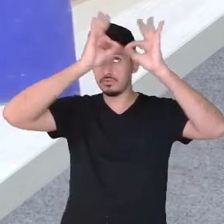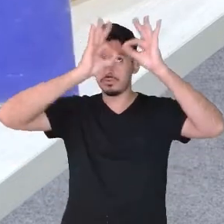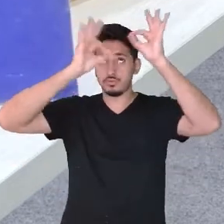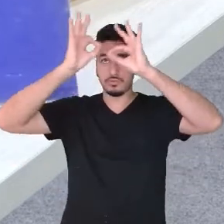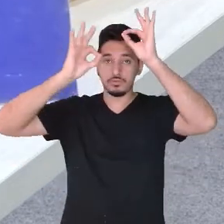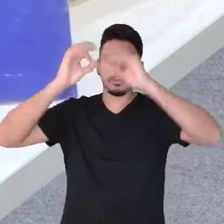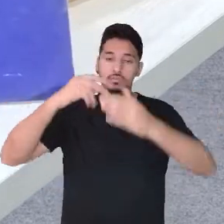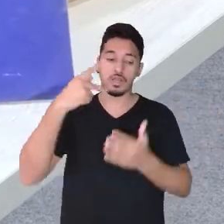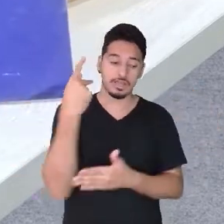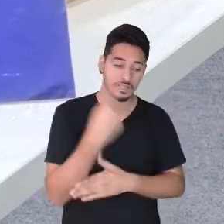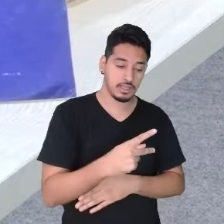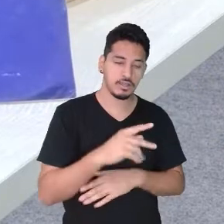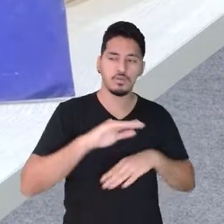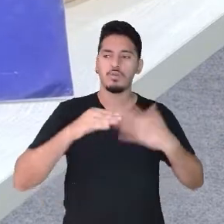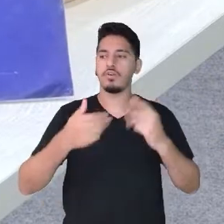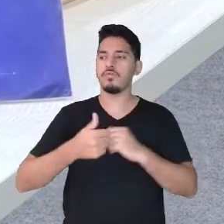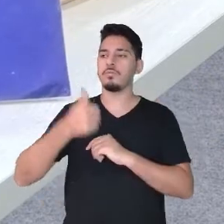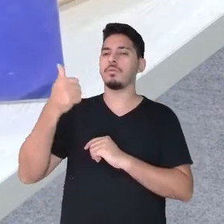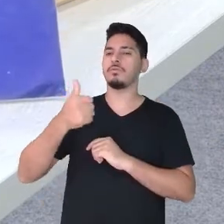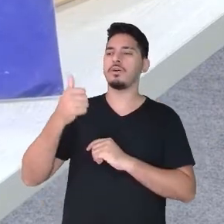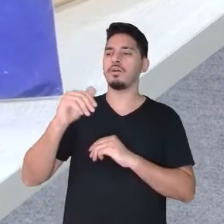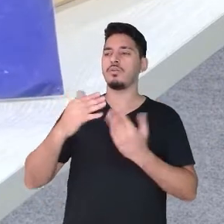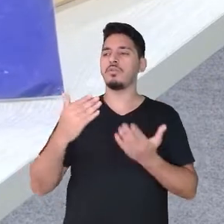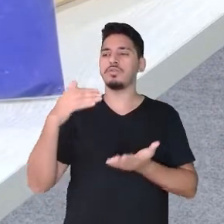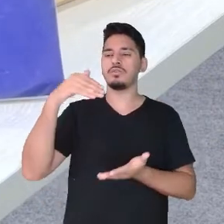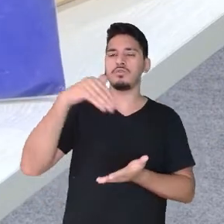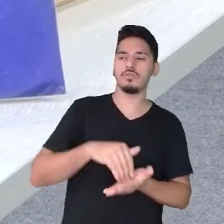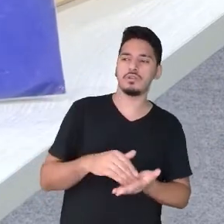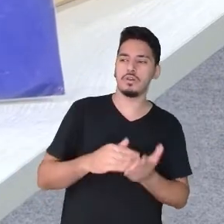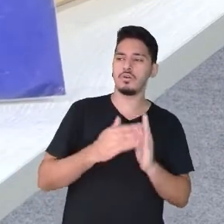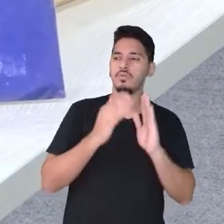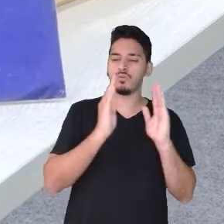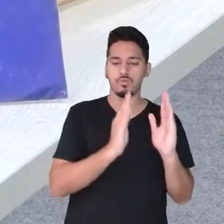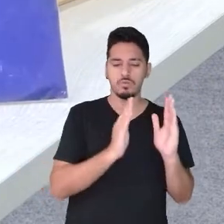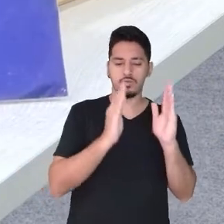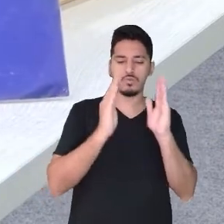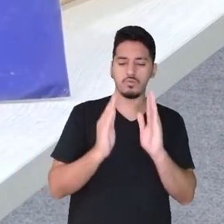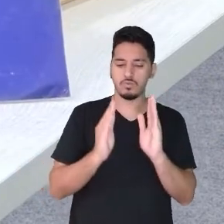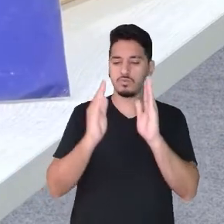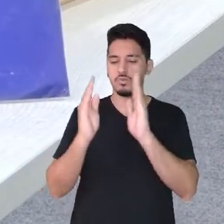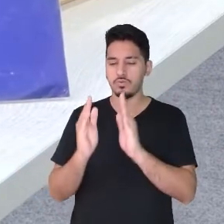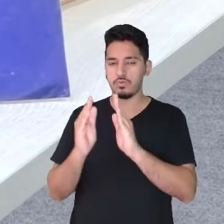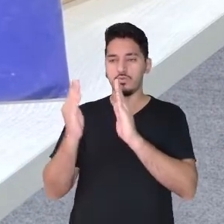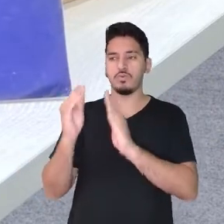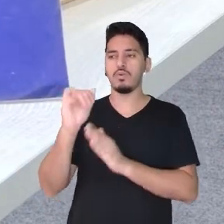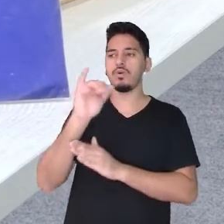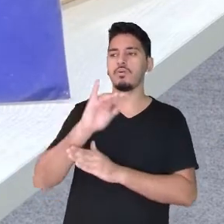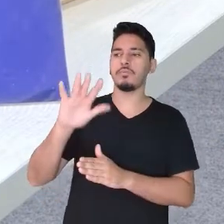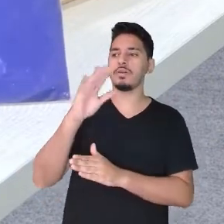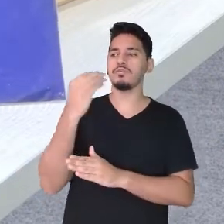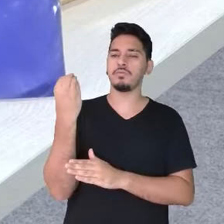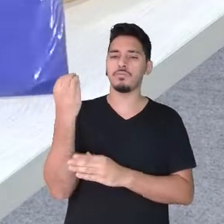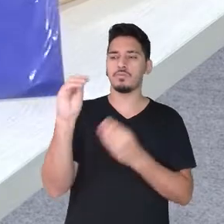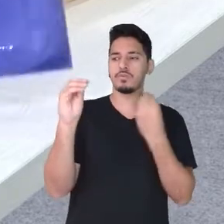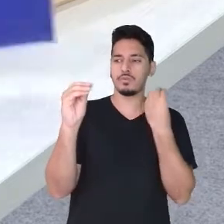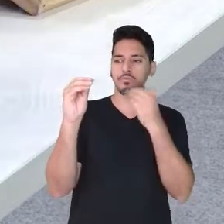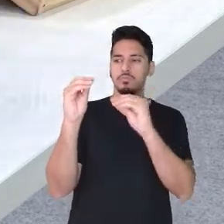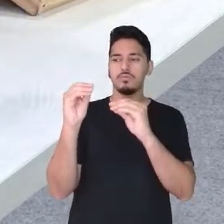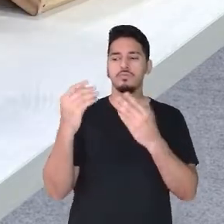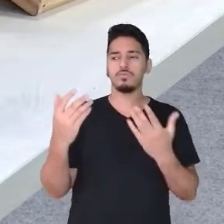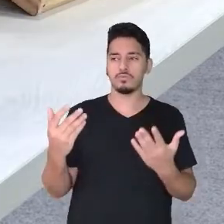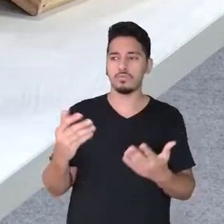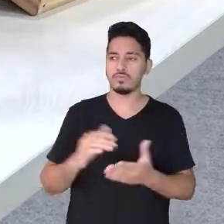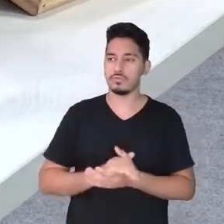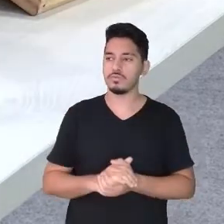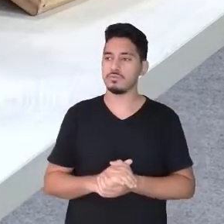dele. Qual veio primeiro, qual vai ser depois do triângulo, qual figura ele vai colocar aqui. Aqui é um velcro